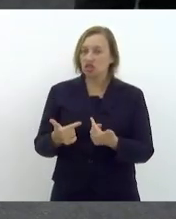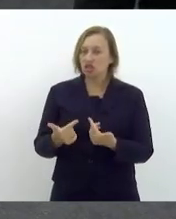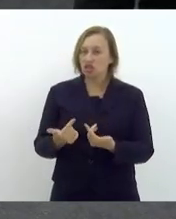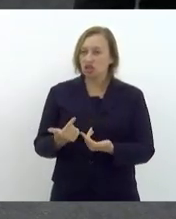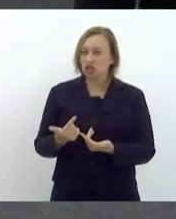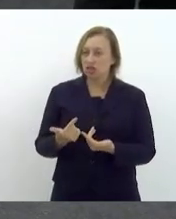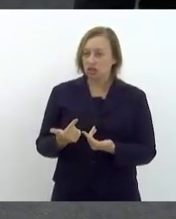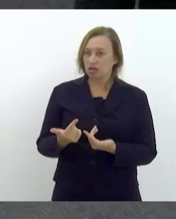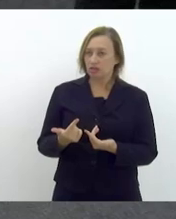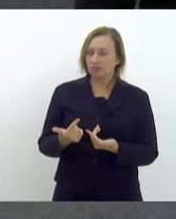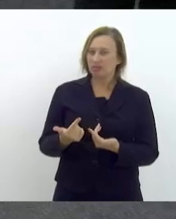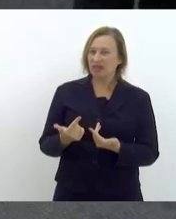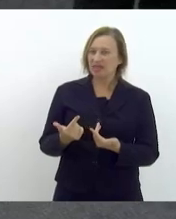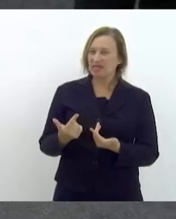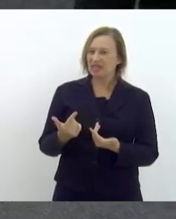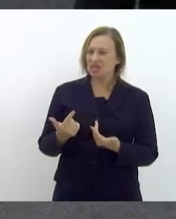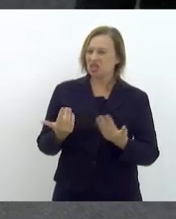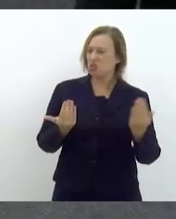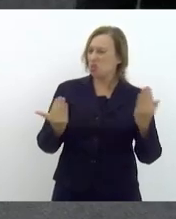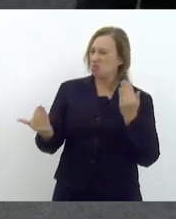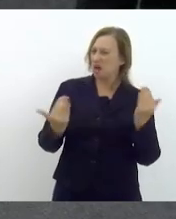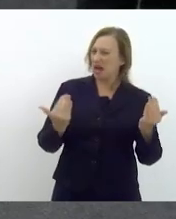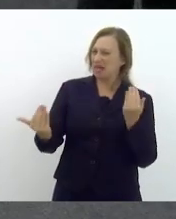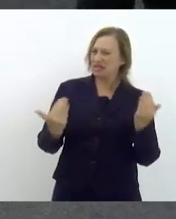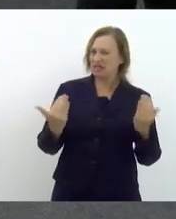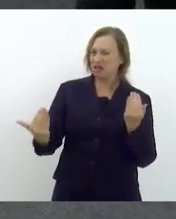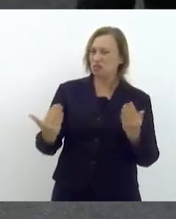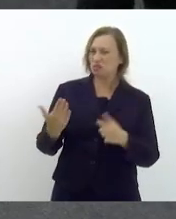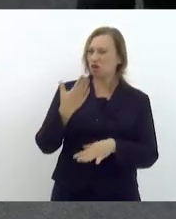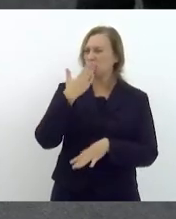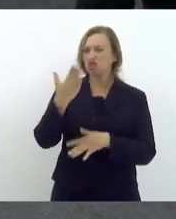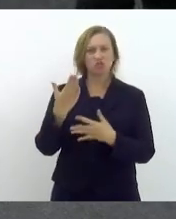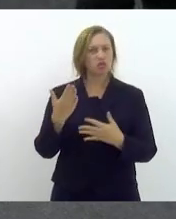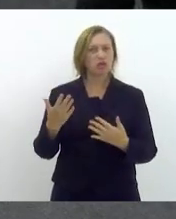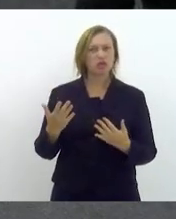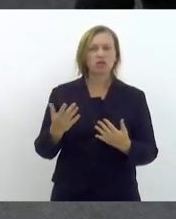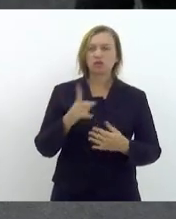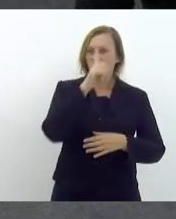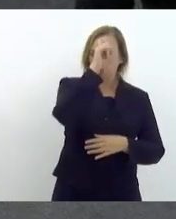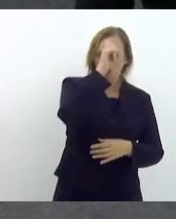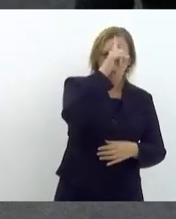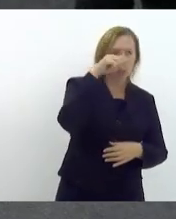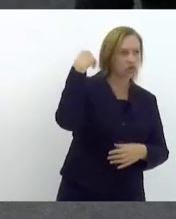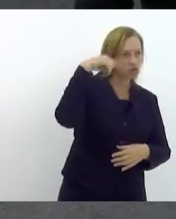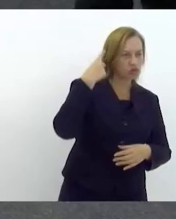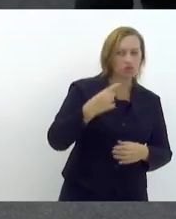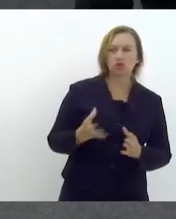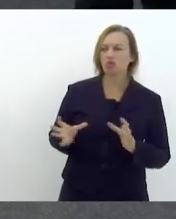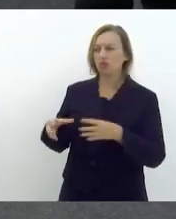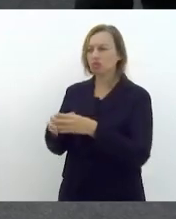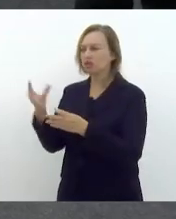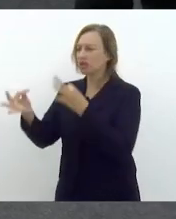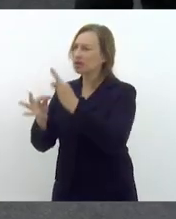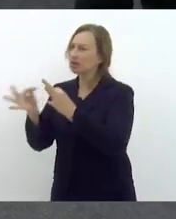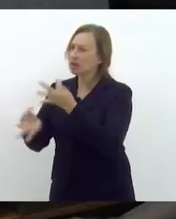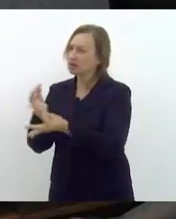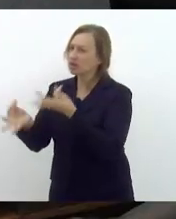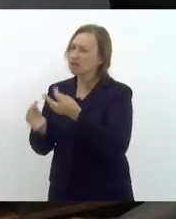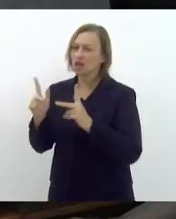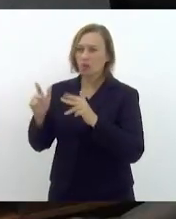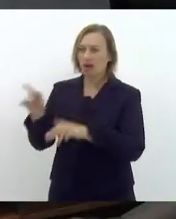a qualquer tipo de comparação que pode ser feita entre manicômios e comunidades terapêuticas Muito obrigado